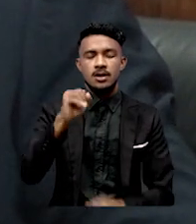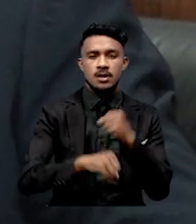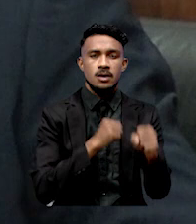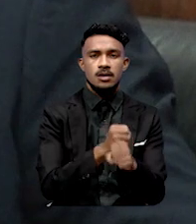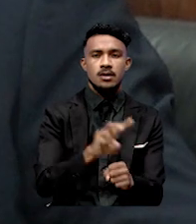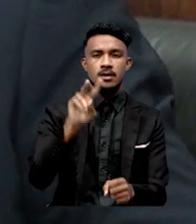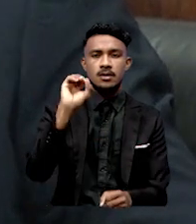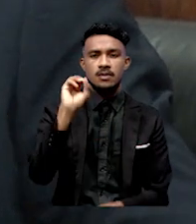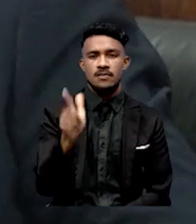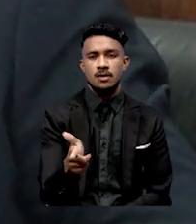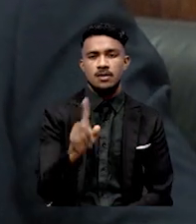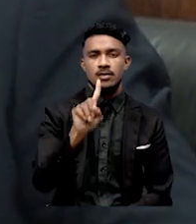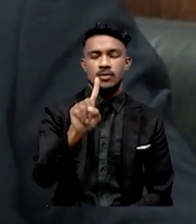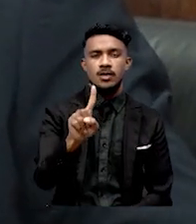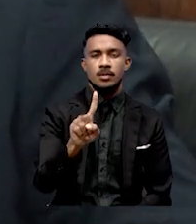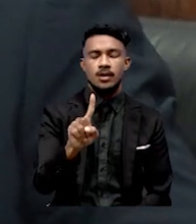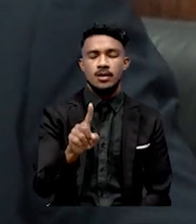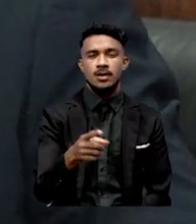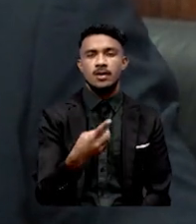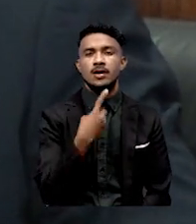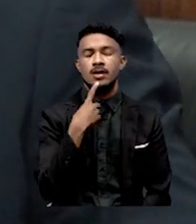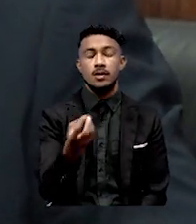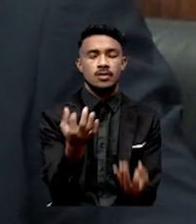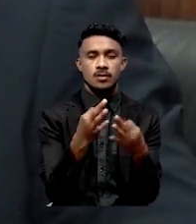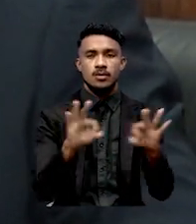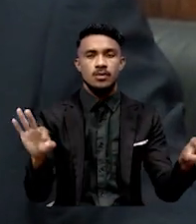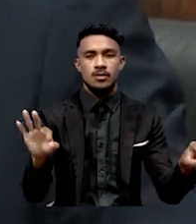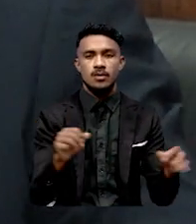2021 Nianmos concluído, outono.